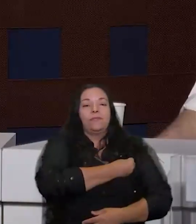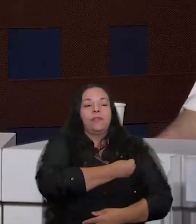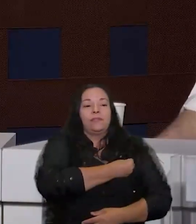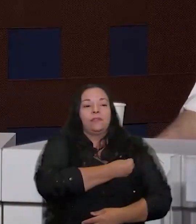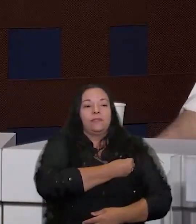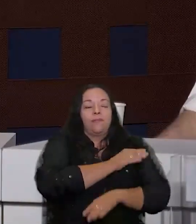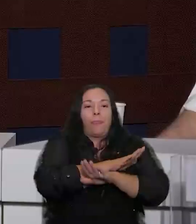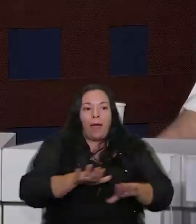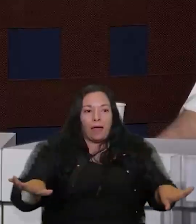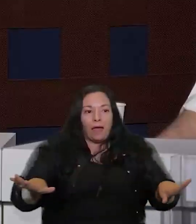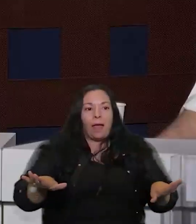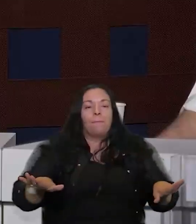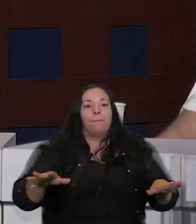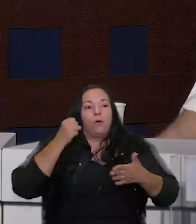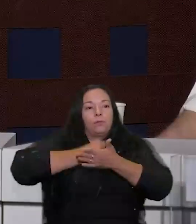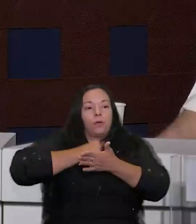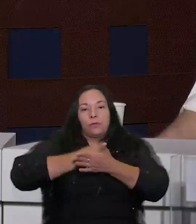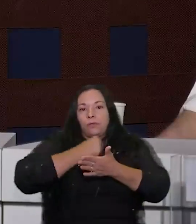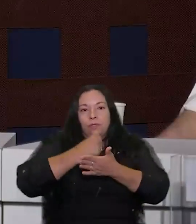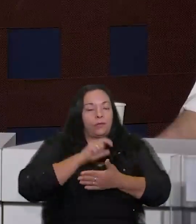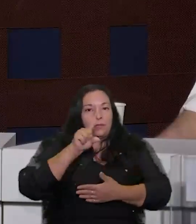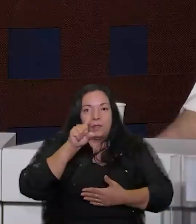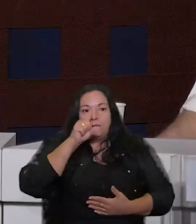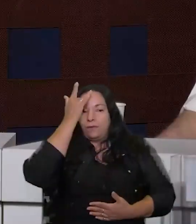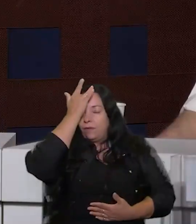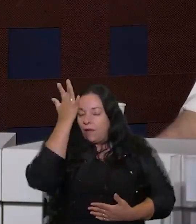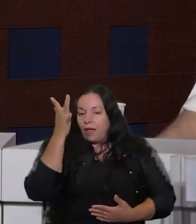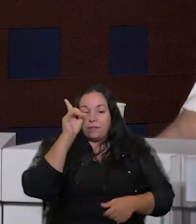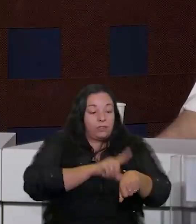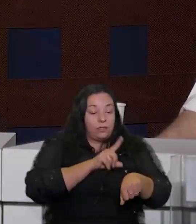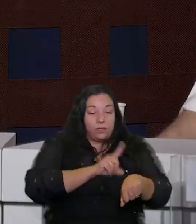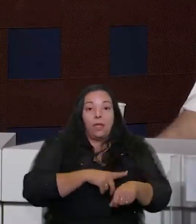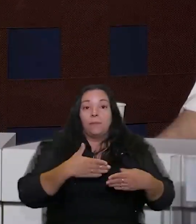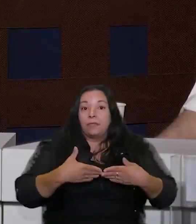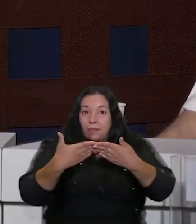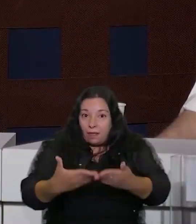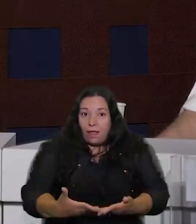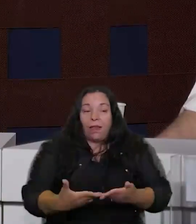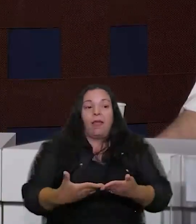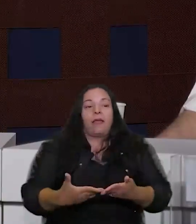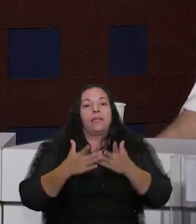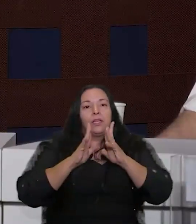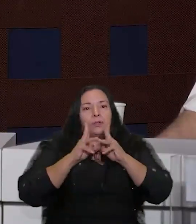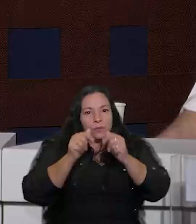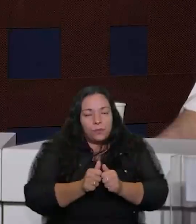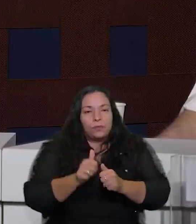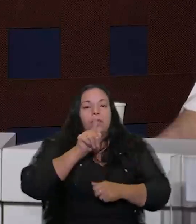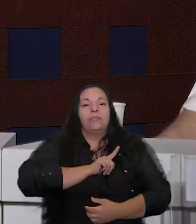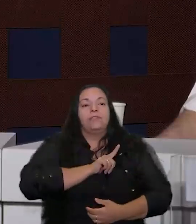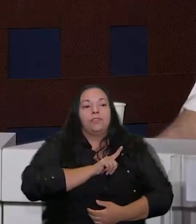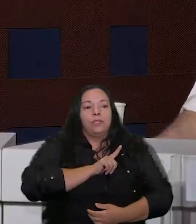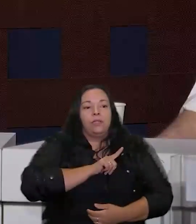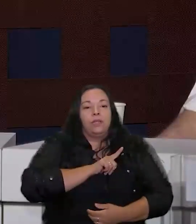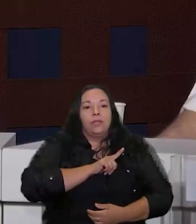acabou a construção, e foi uma construção que não foi fácil, tinha tempo para ser entregue, então eles deram tudo que eles tinham, que eram